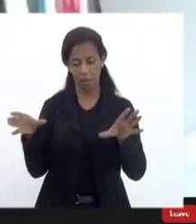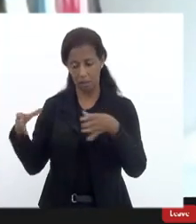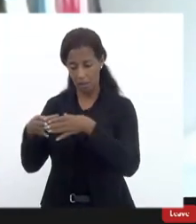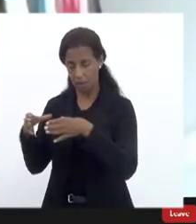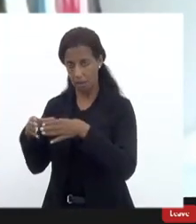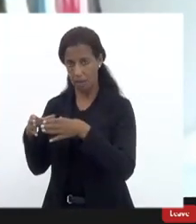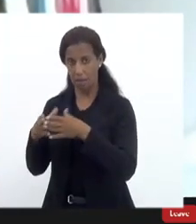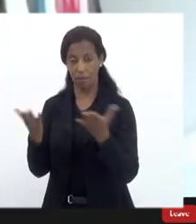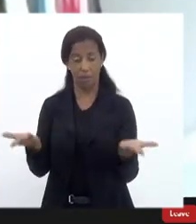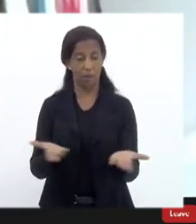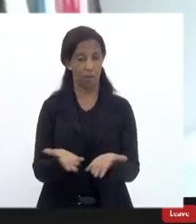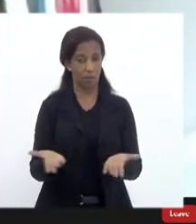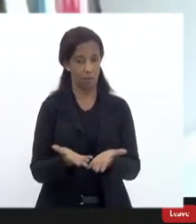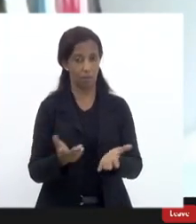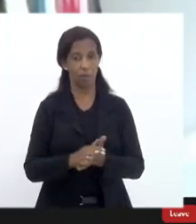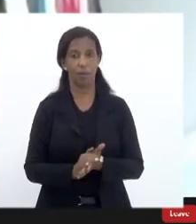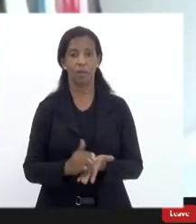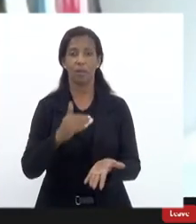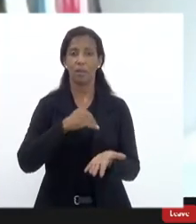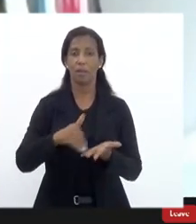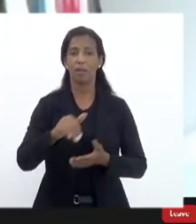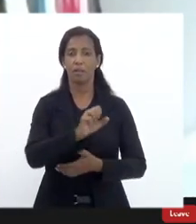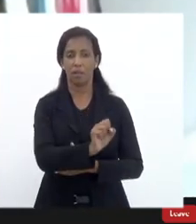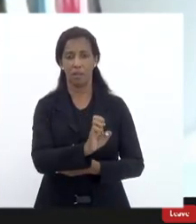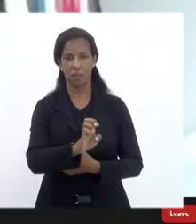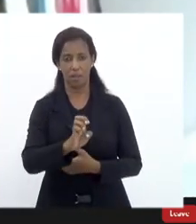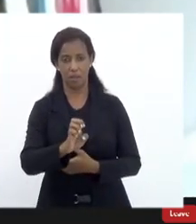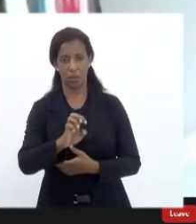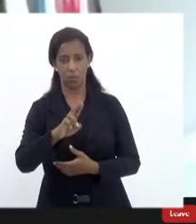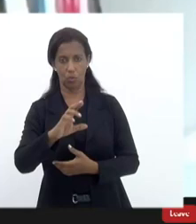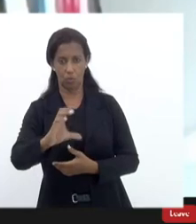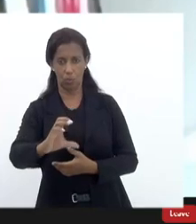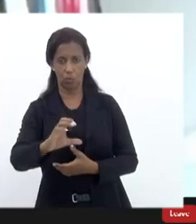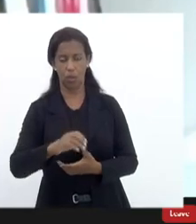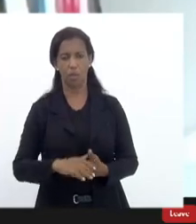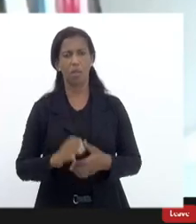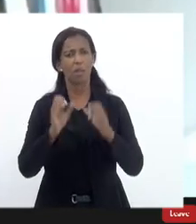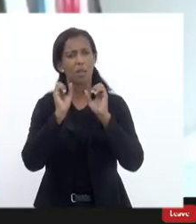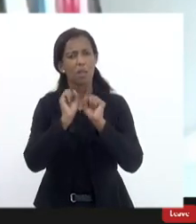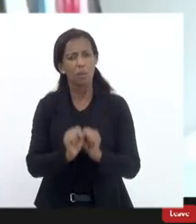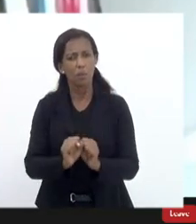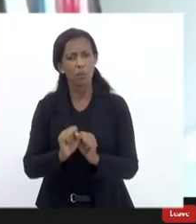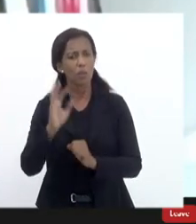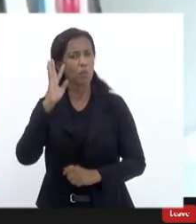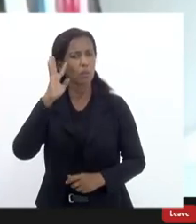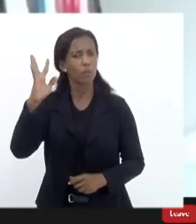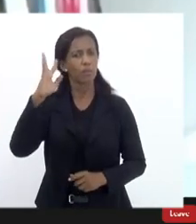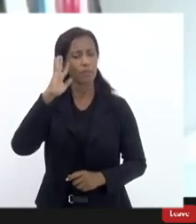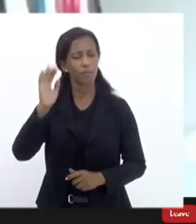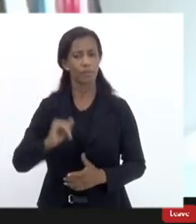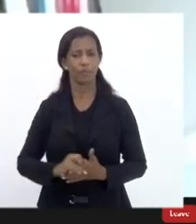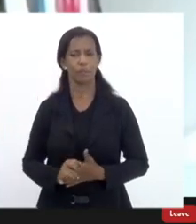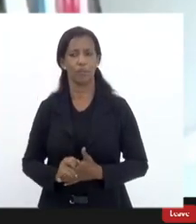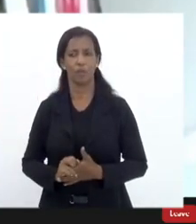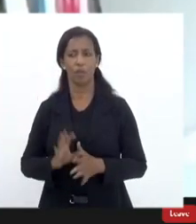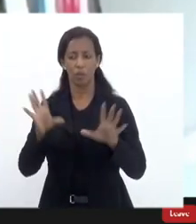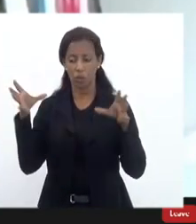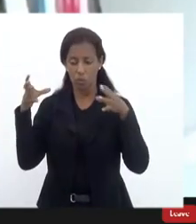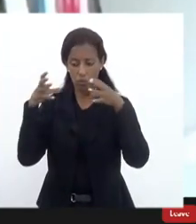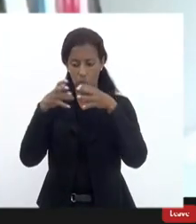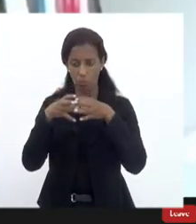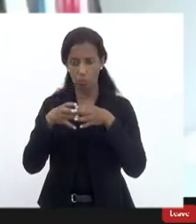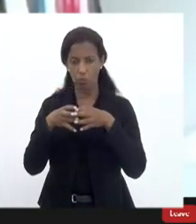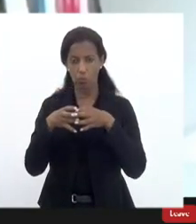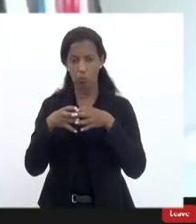equipe agora da Secretaria de Educação, que possamos refletir